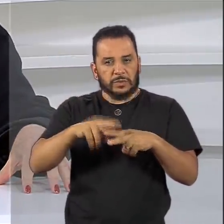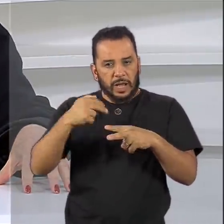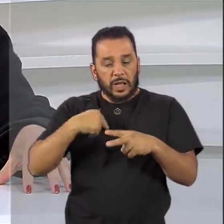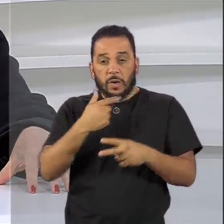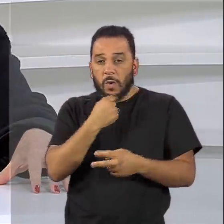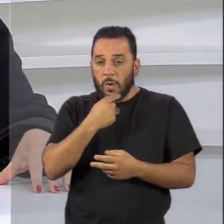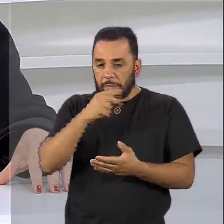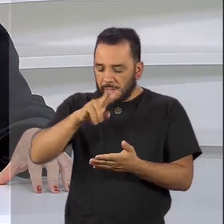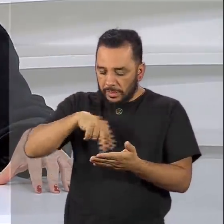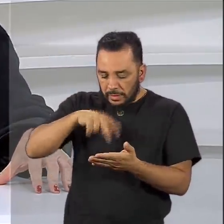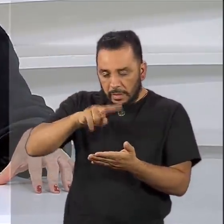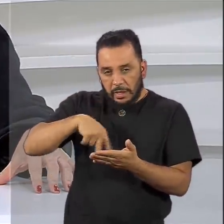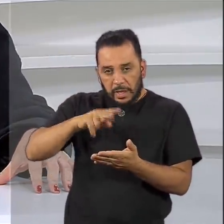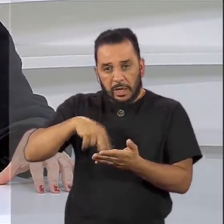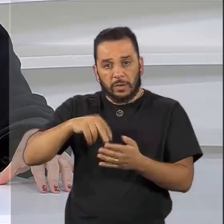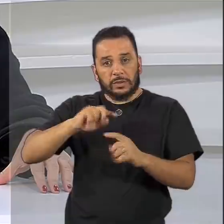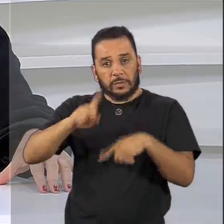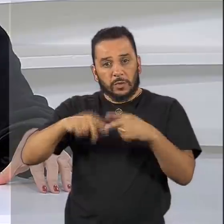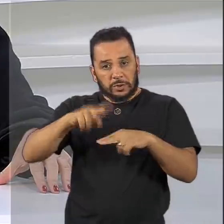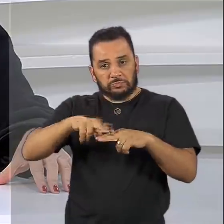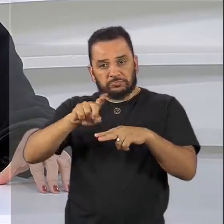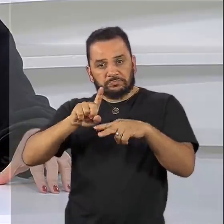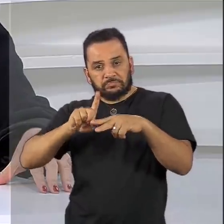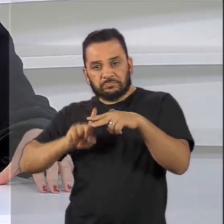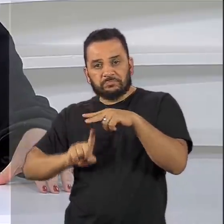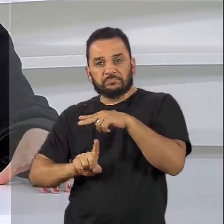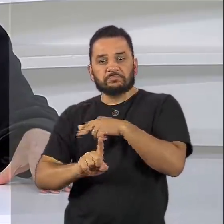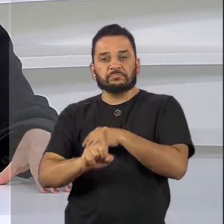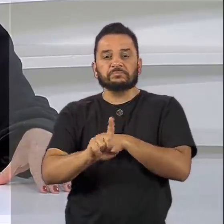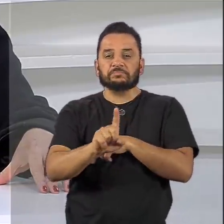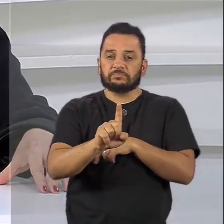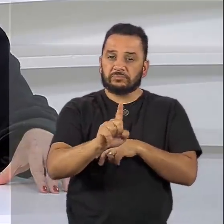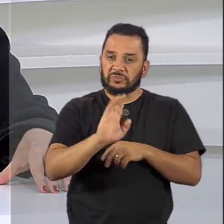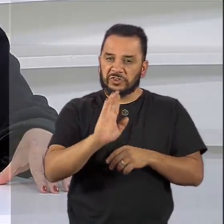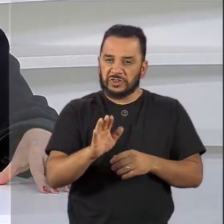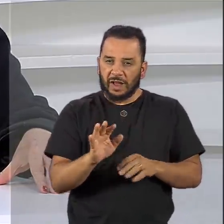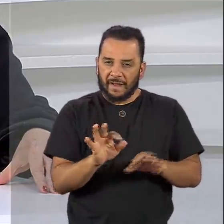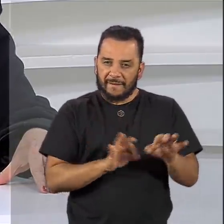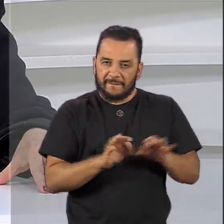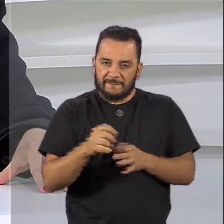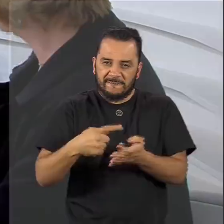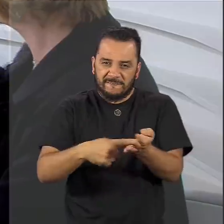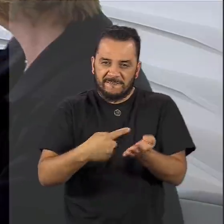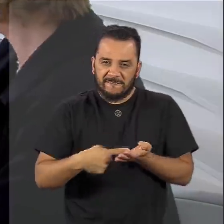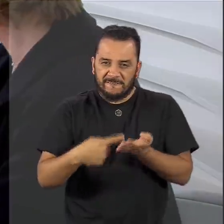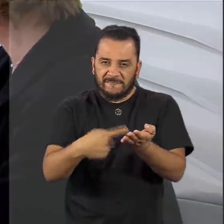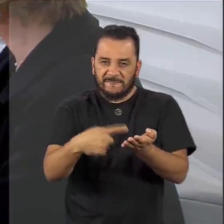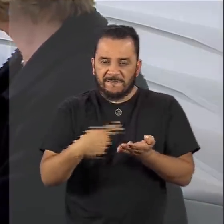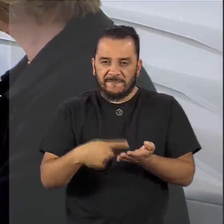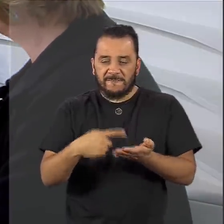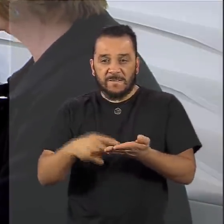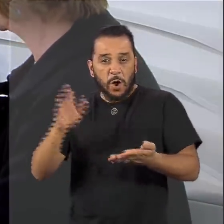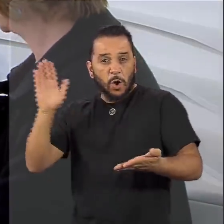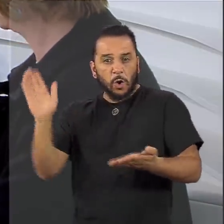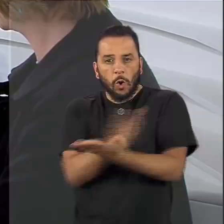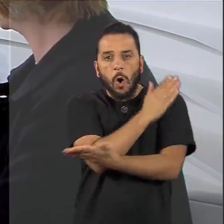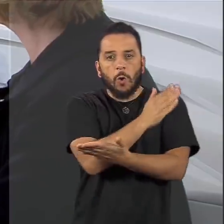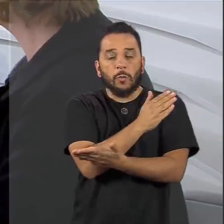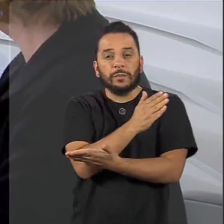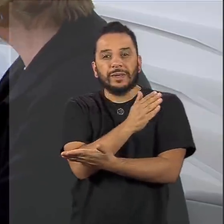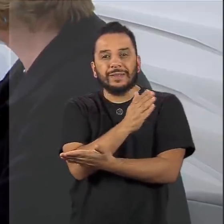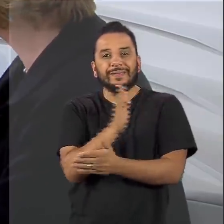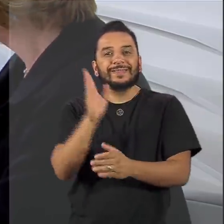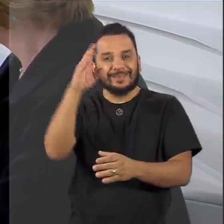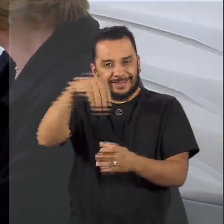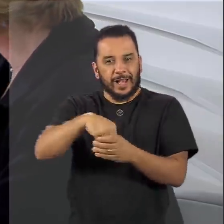sofisticou um pouquinho e quando saiu, ele fez todo o golpe da Venezuela dentro da legalidade. Tanto que os